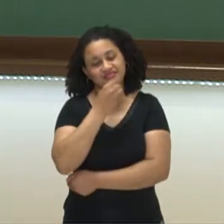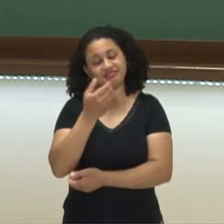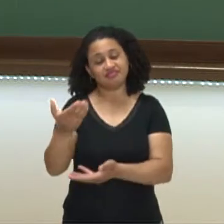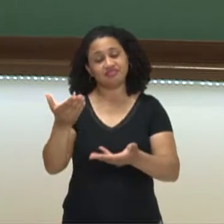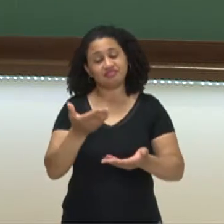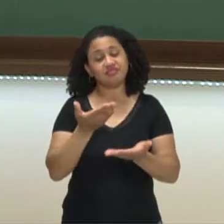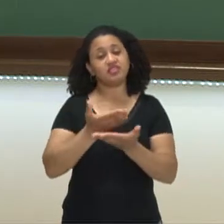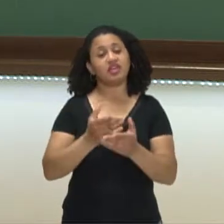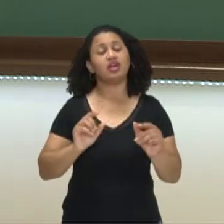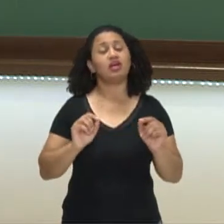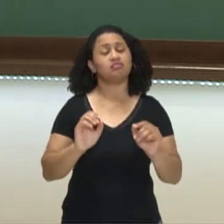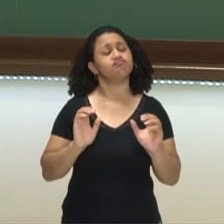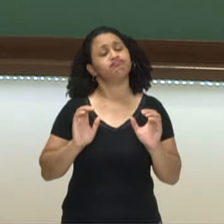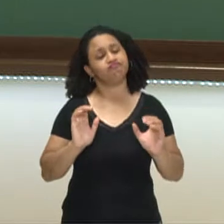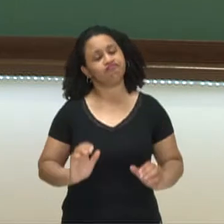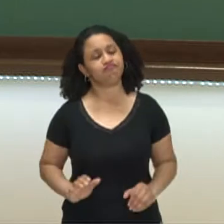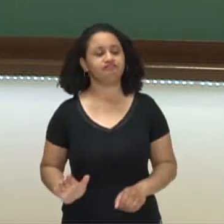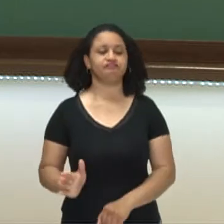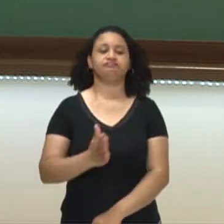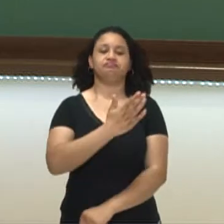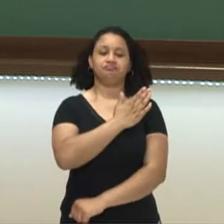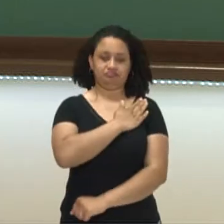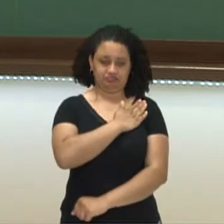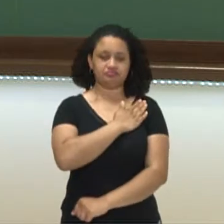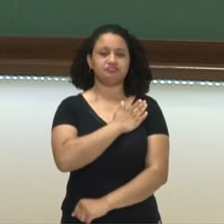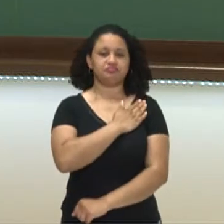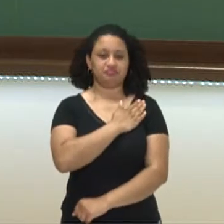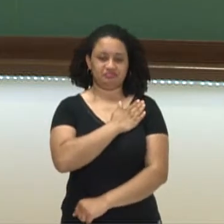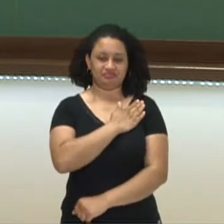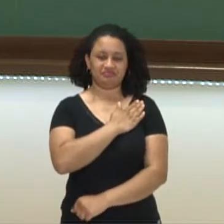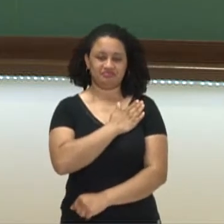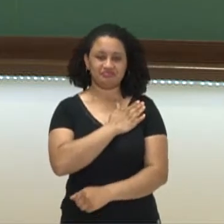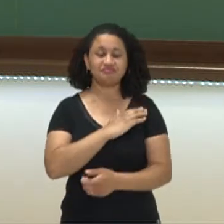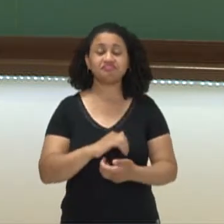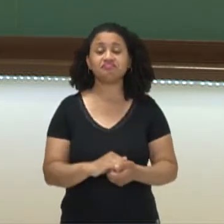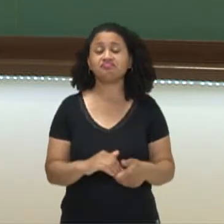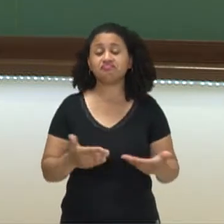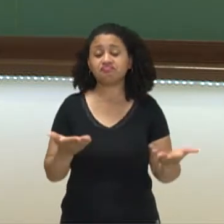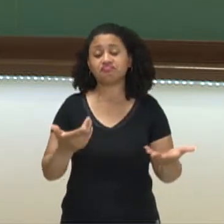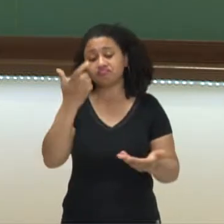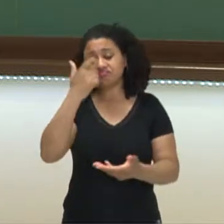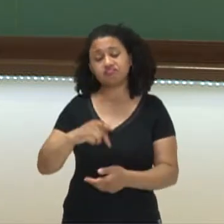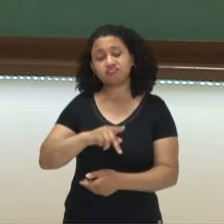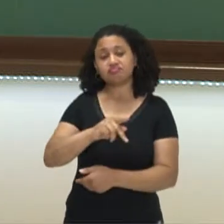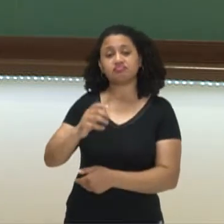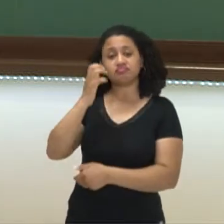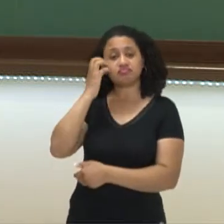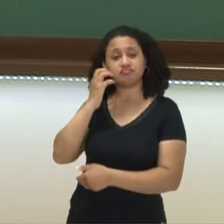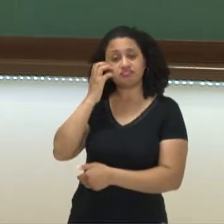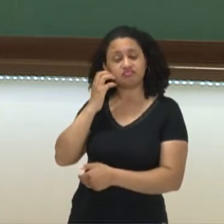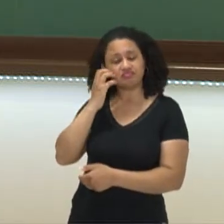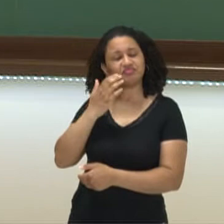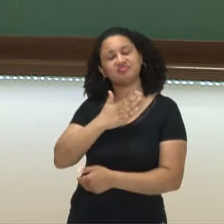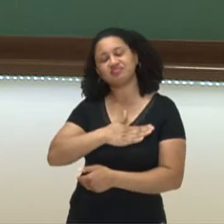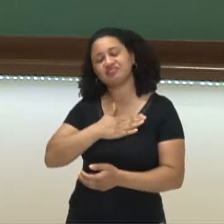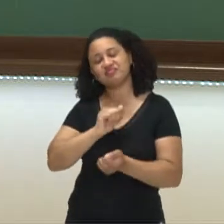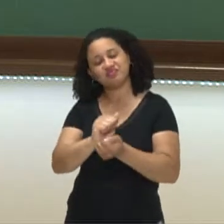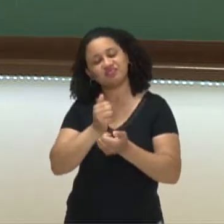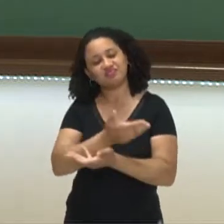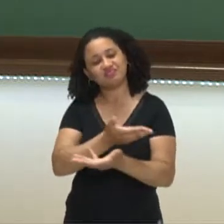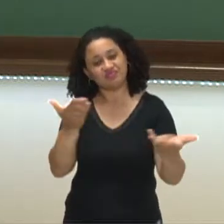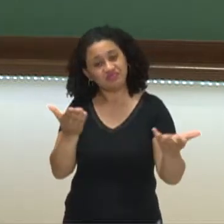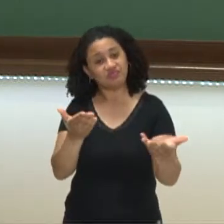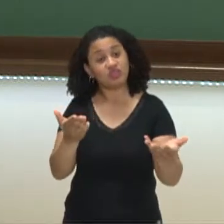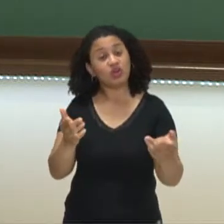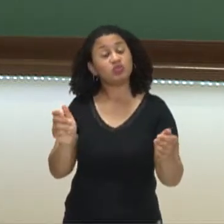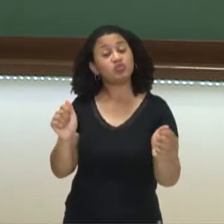Bem-vindos à nossa aula de cidadania e civismo. Eu sou o professor Marlon, é um prazer estarmos